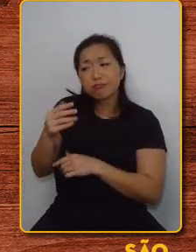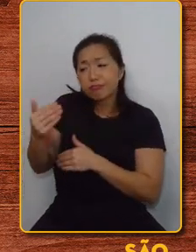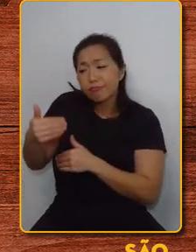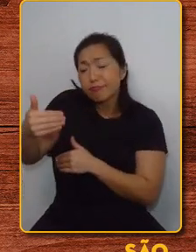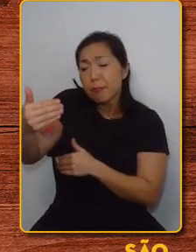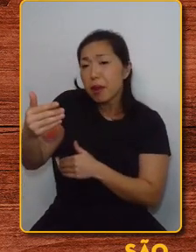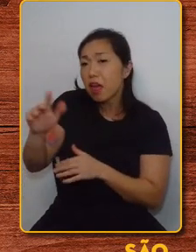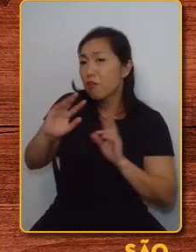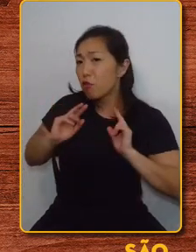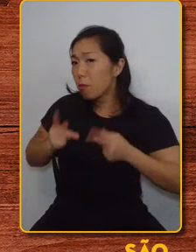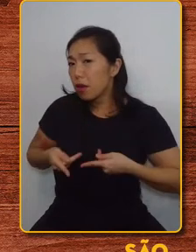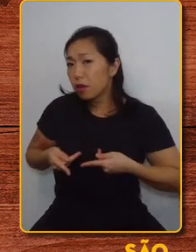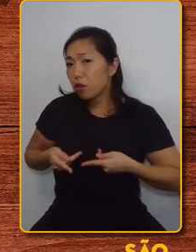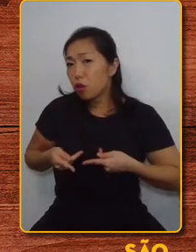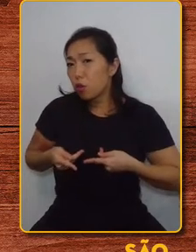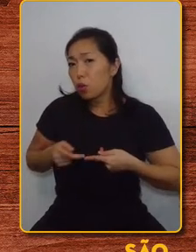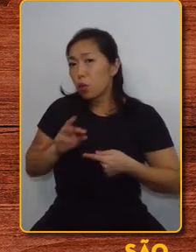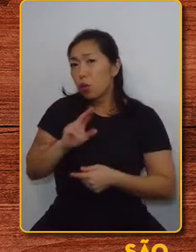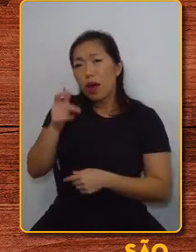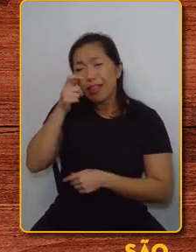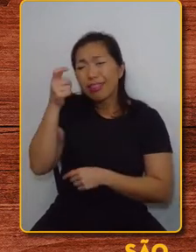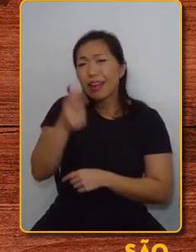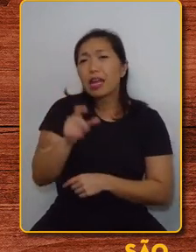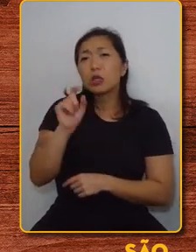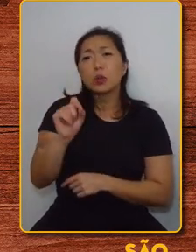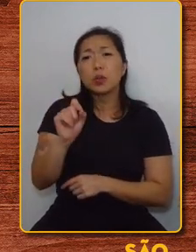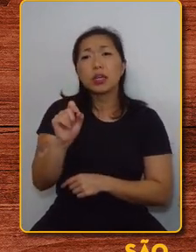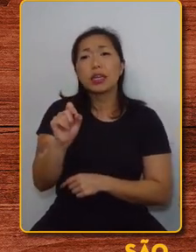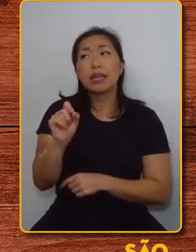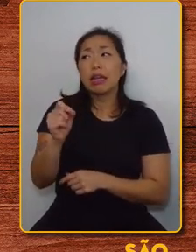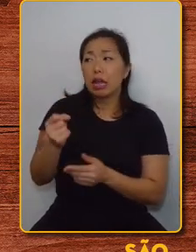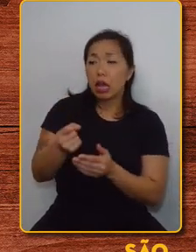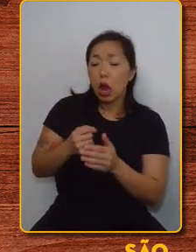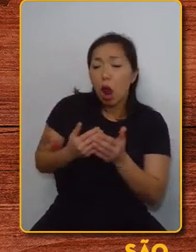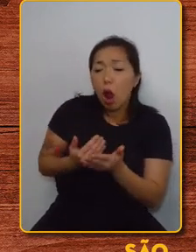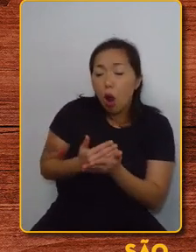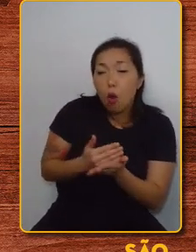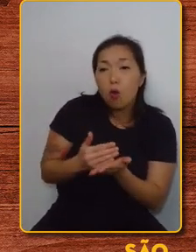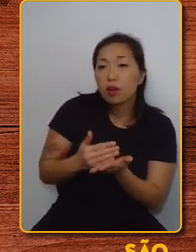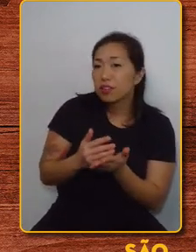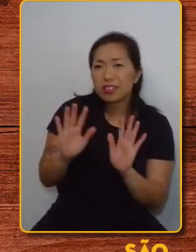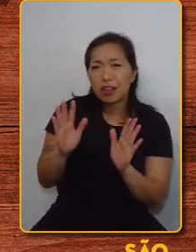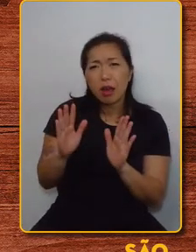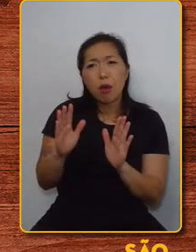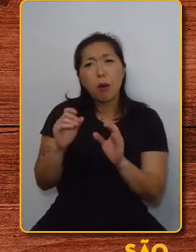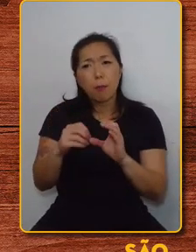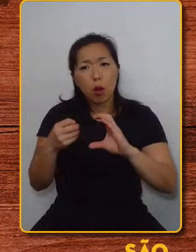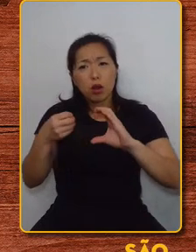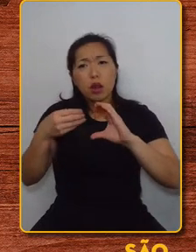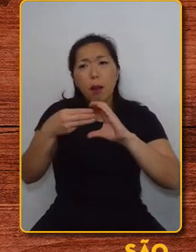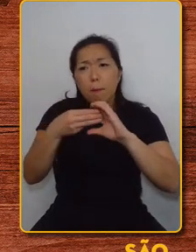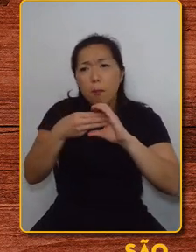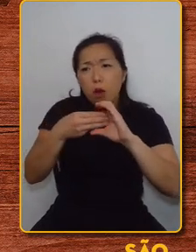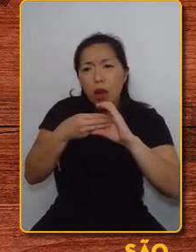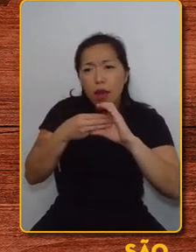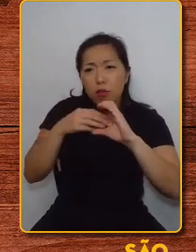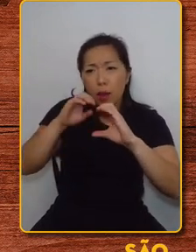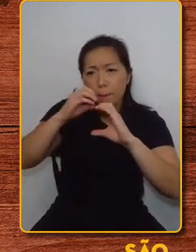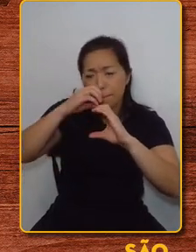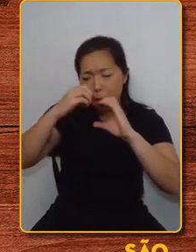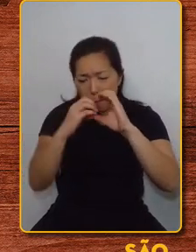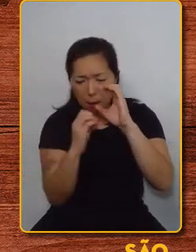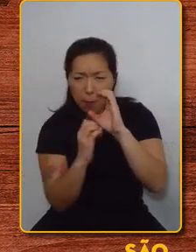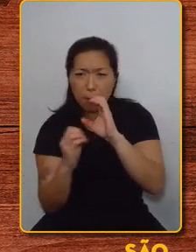vem, interessa a molécula. Decompõe a molécula, gorduras, proteínas, carboidratos, etc. E junta, bota uma